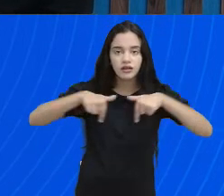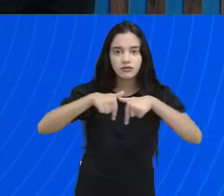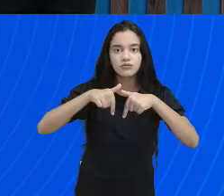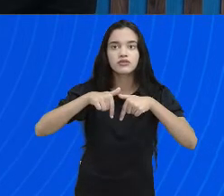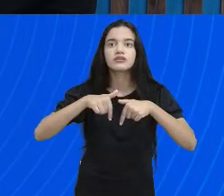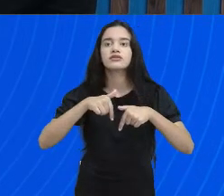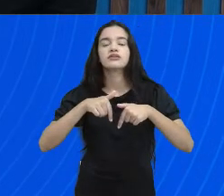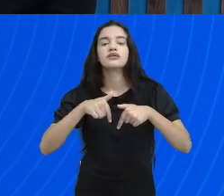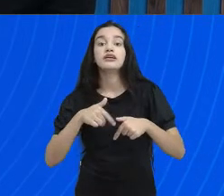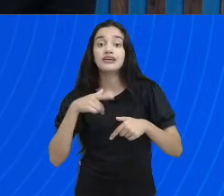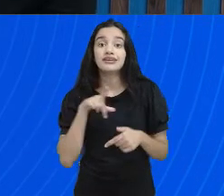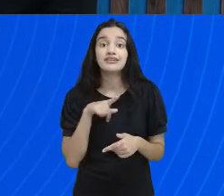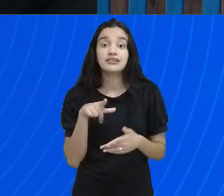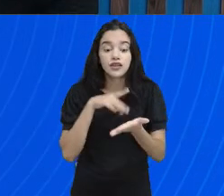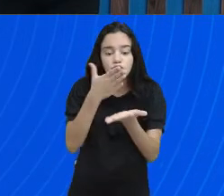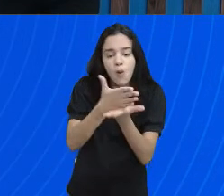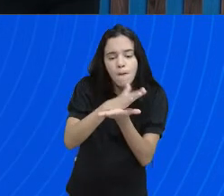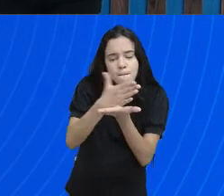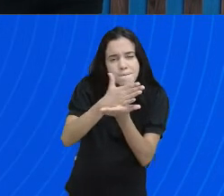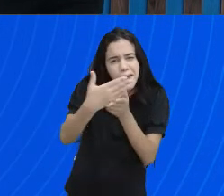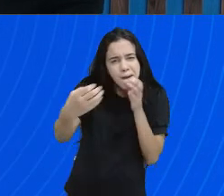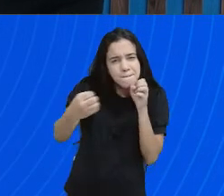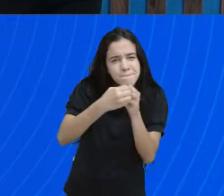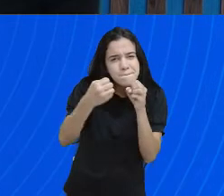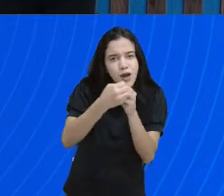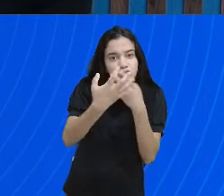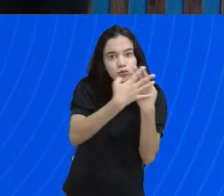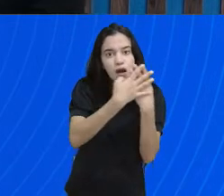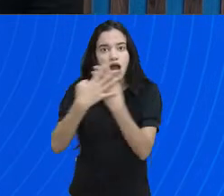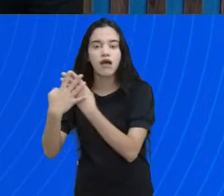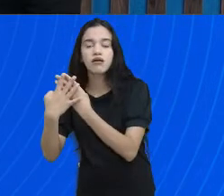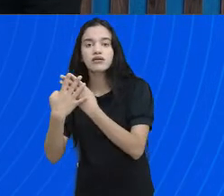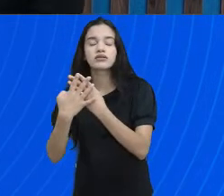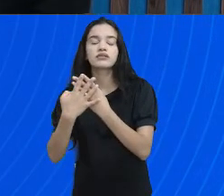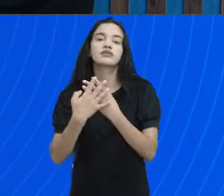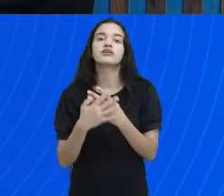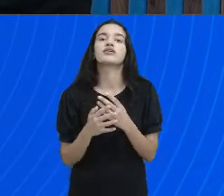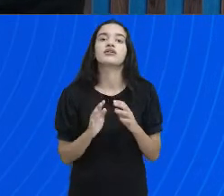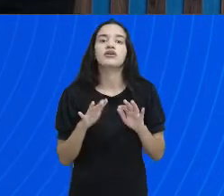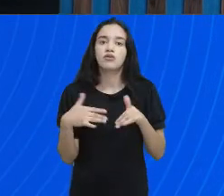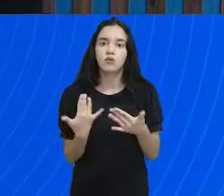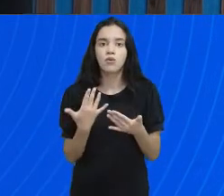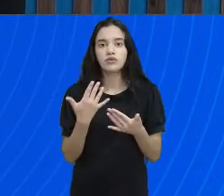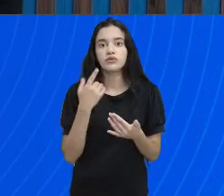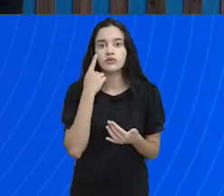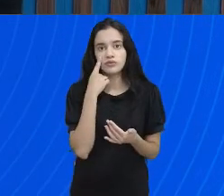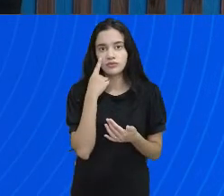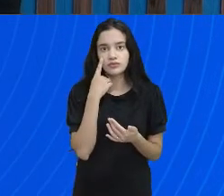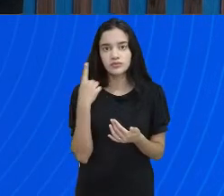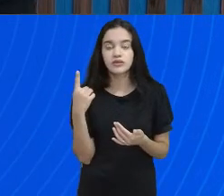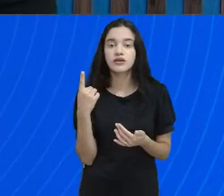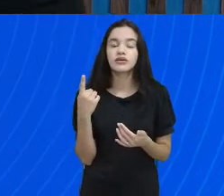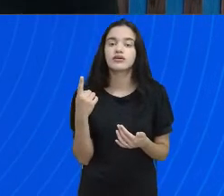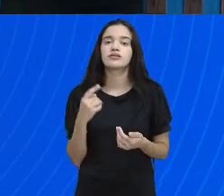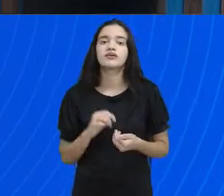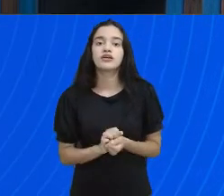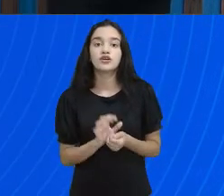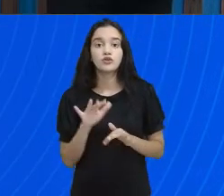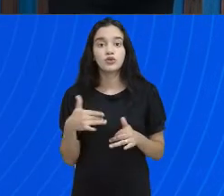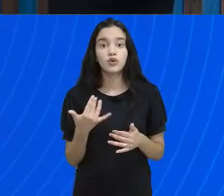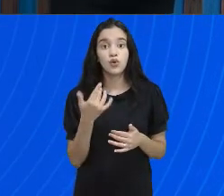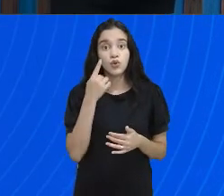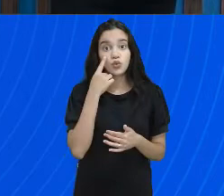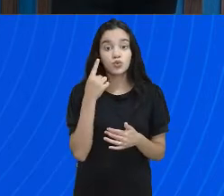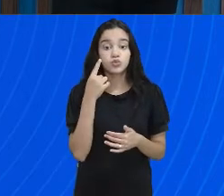divididas ali ao meio, que ficam mais próximas à rede. Então, quando um jogador fica em uma parte e o outro na